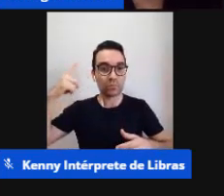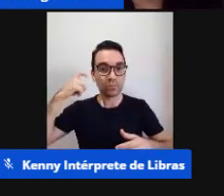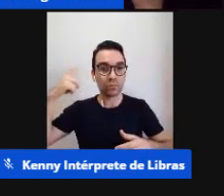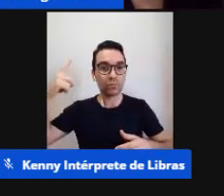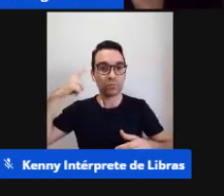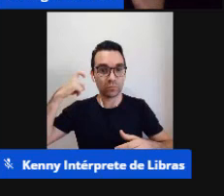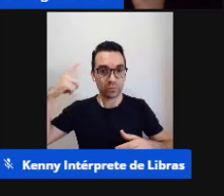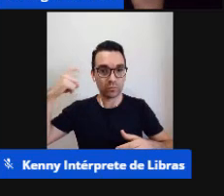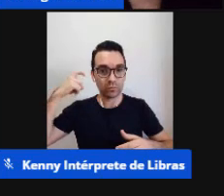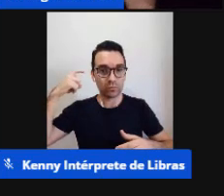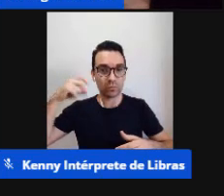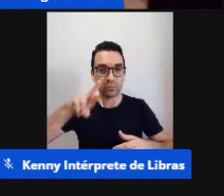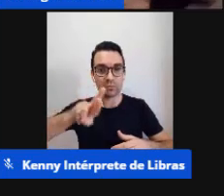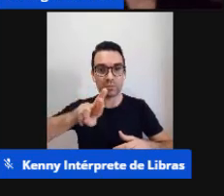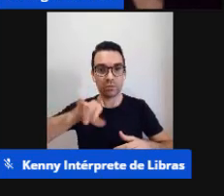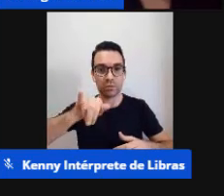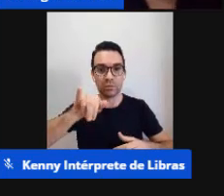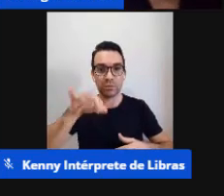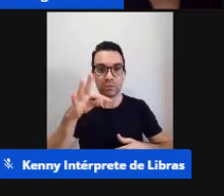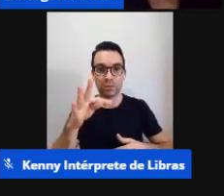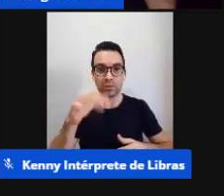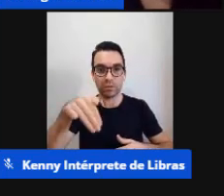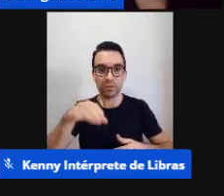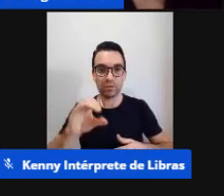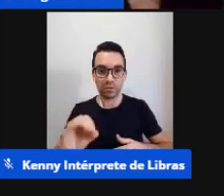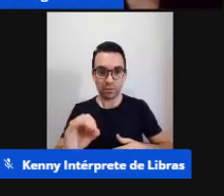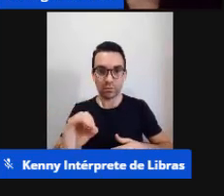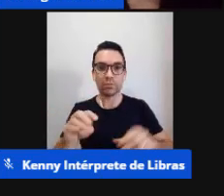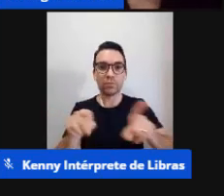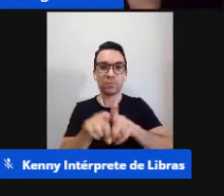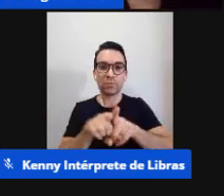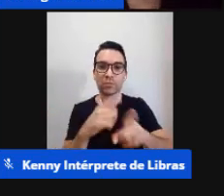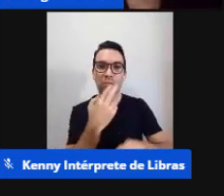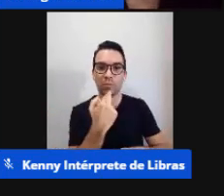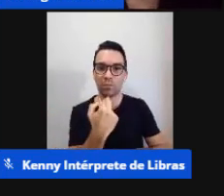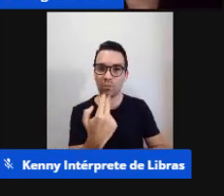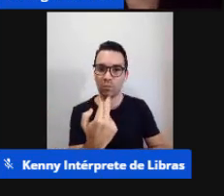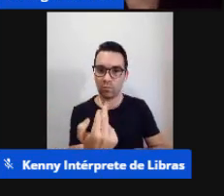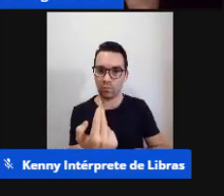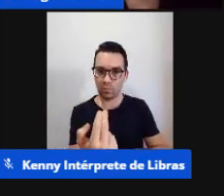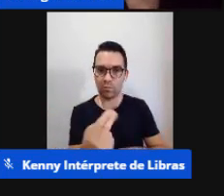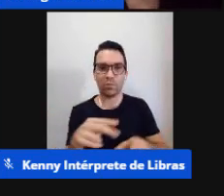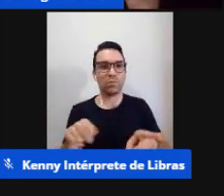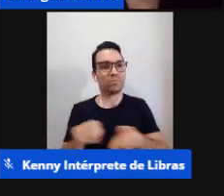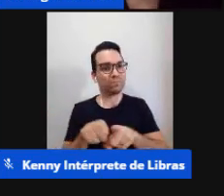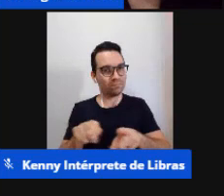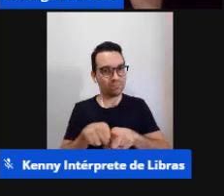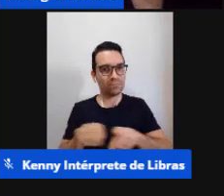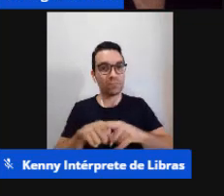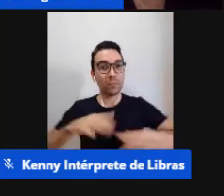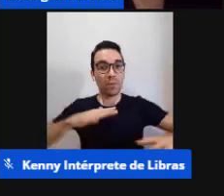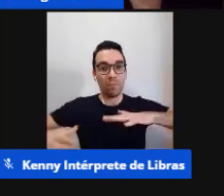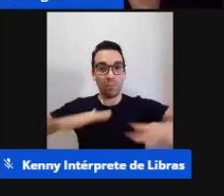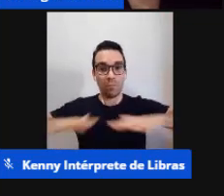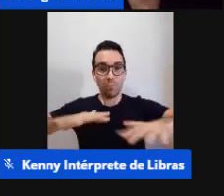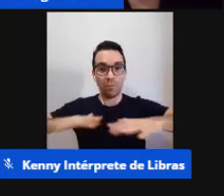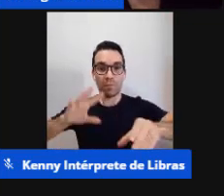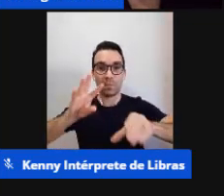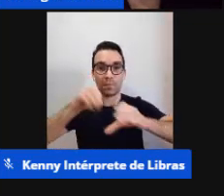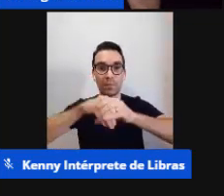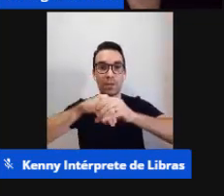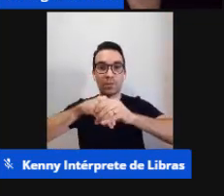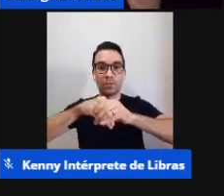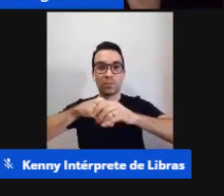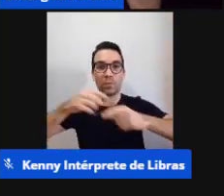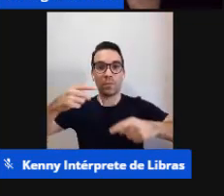ritmo, de cores. Então, se eu for lá no currículo, eu vou falar assim: hoje eu vou trabalhar ritmo. Mas eu gosto dessa música, as